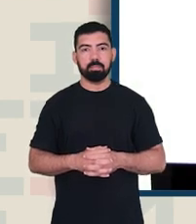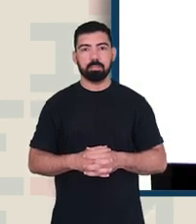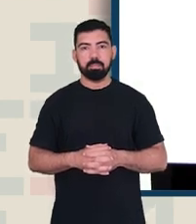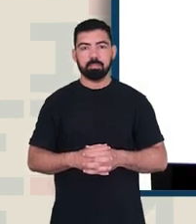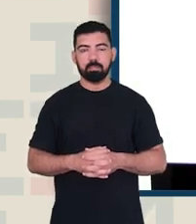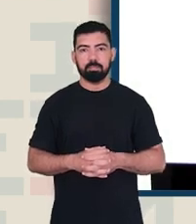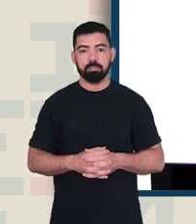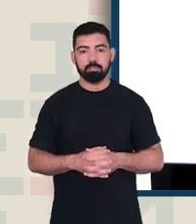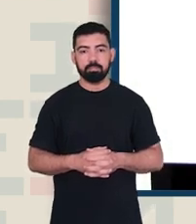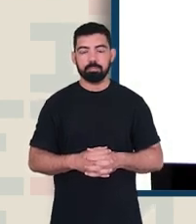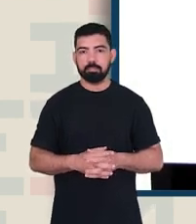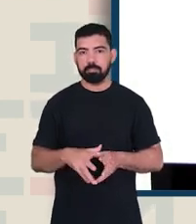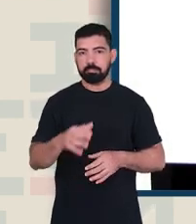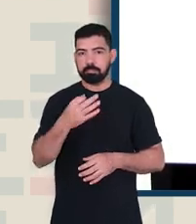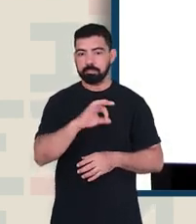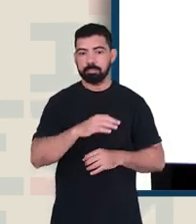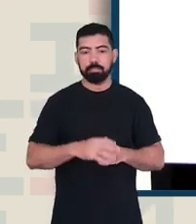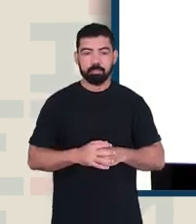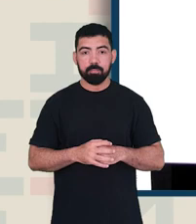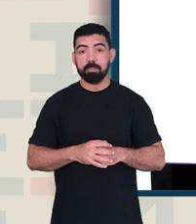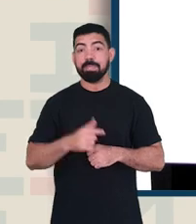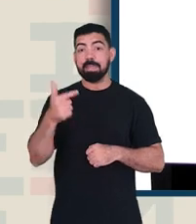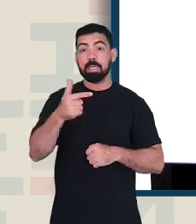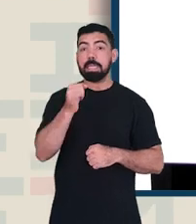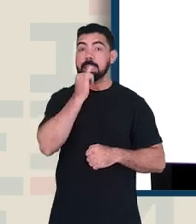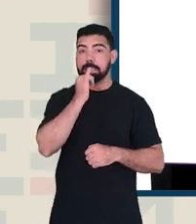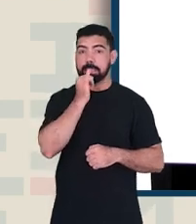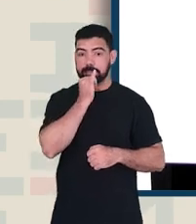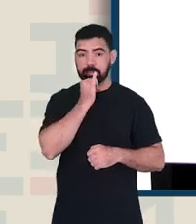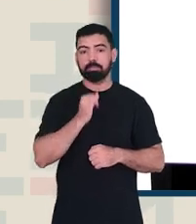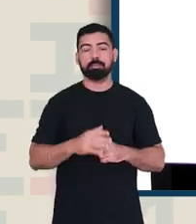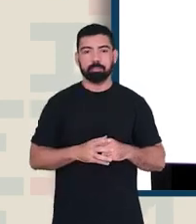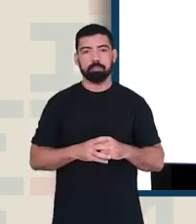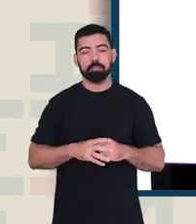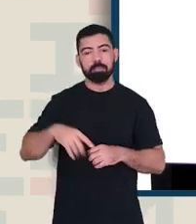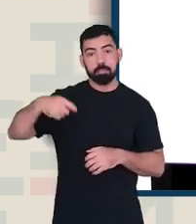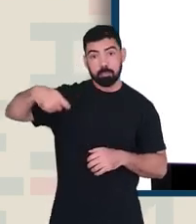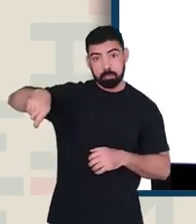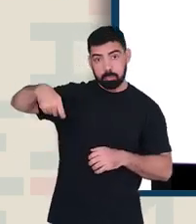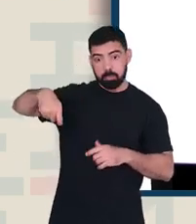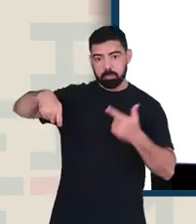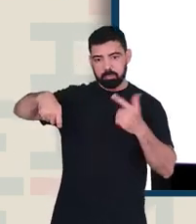Vamos escutar então um segundo exemplo, já não um sino.